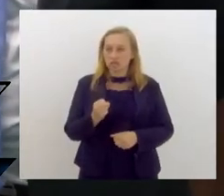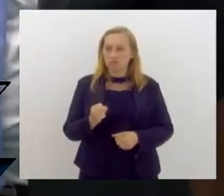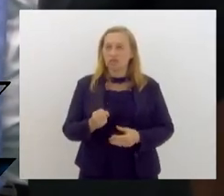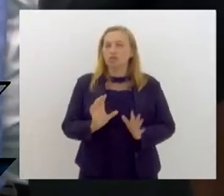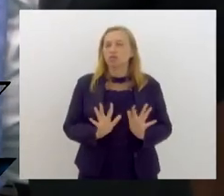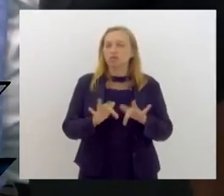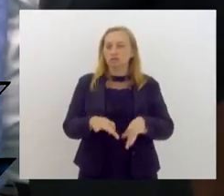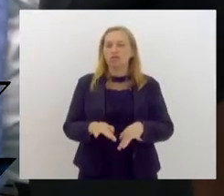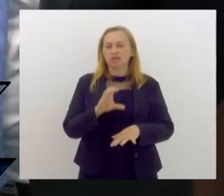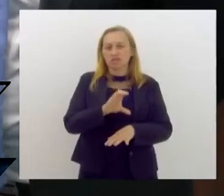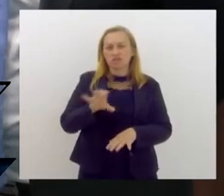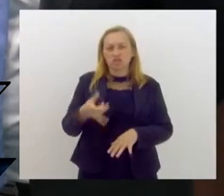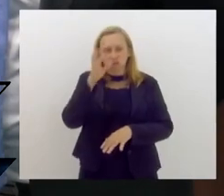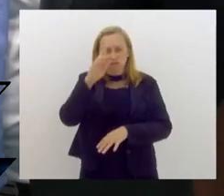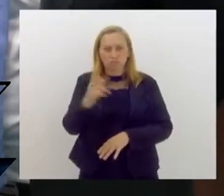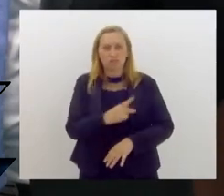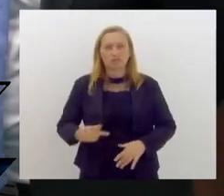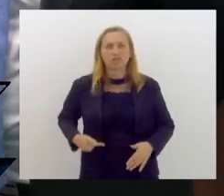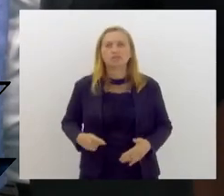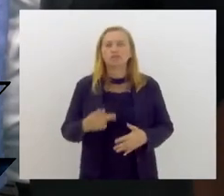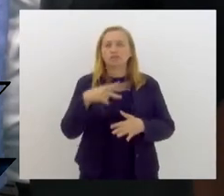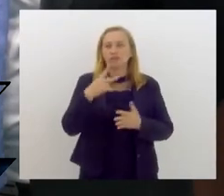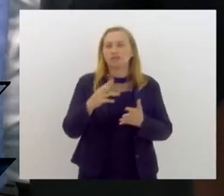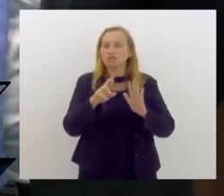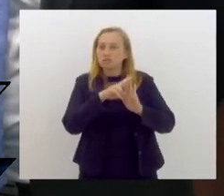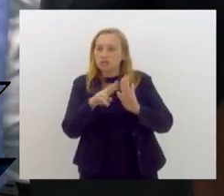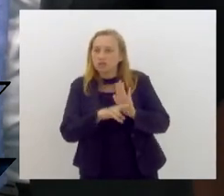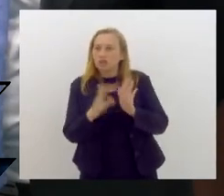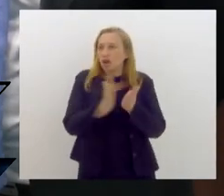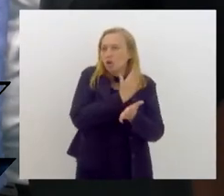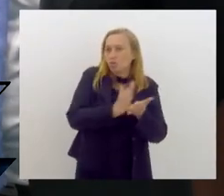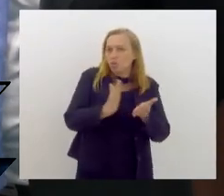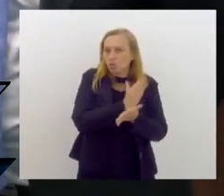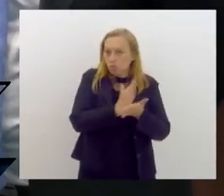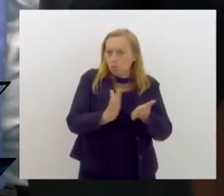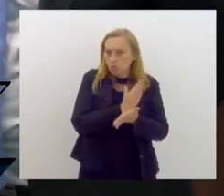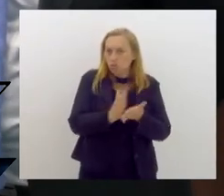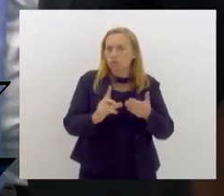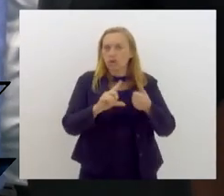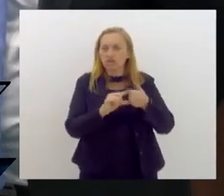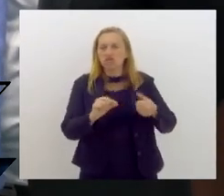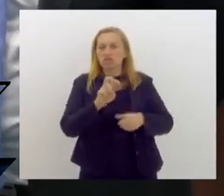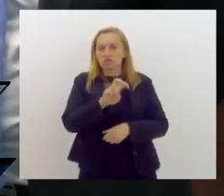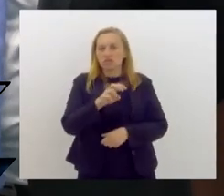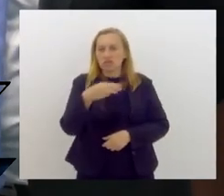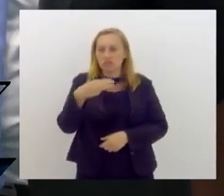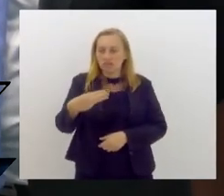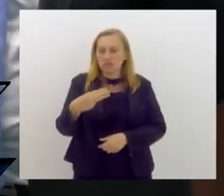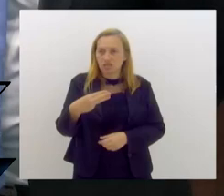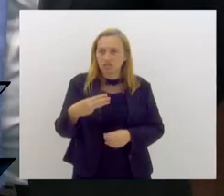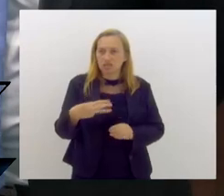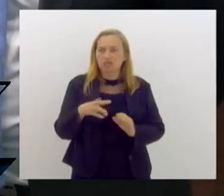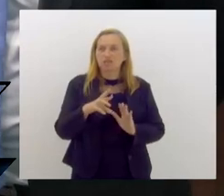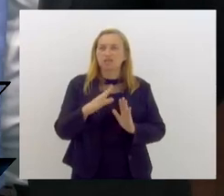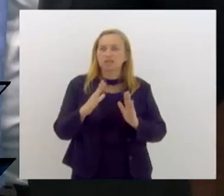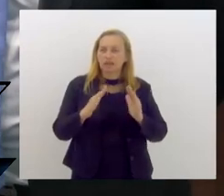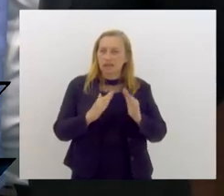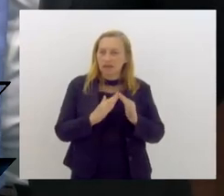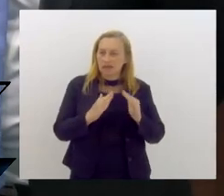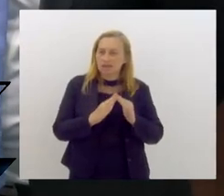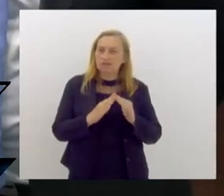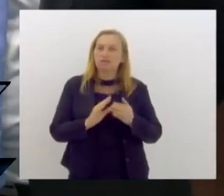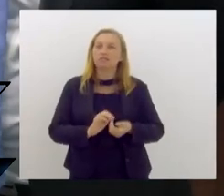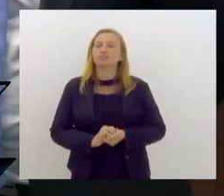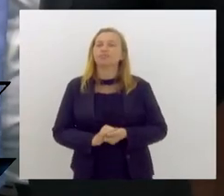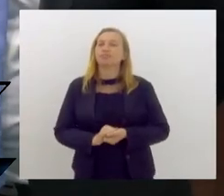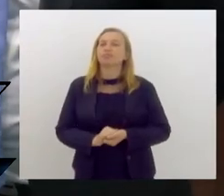final da CCJ, presidente, quando nós estabelecemos algumas regras à luz do artigo 53 do regimento interno da Casa, dentre eles, o